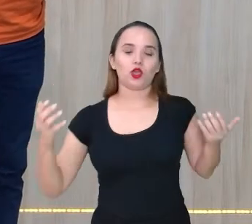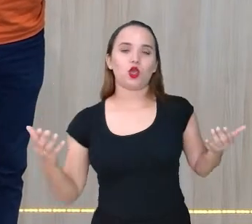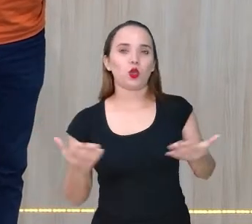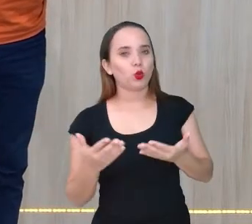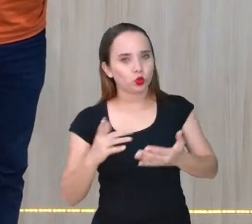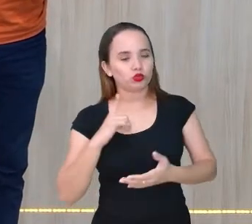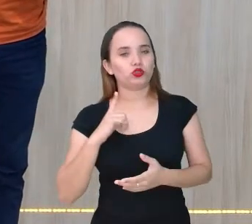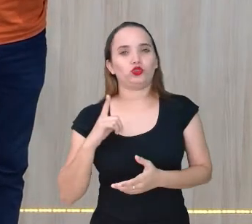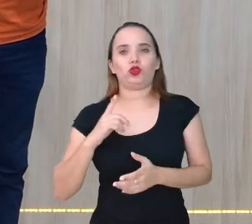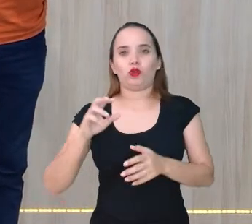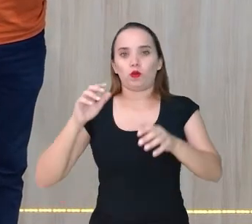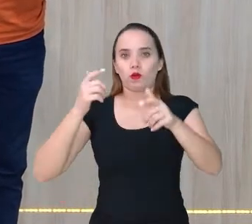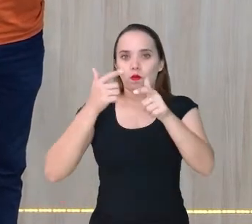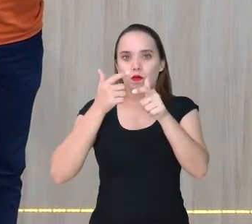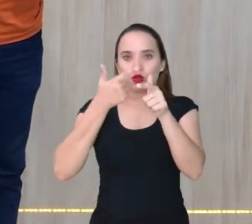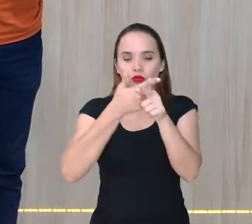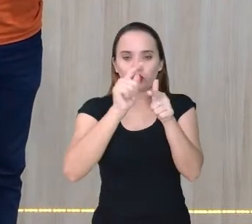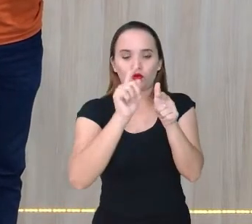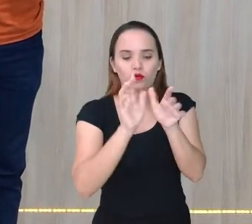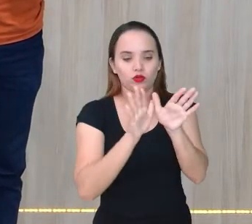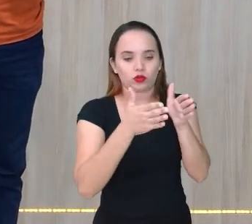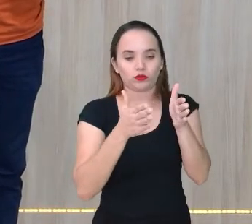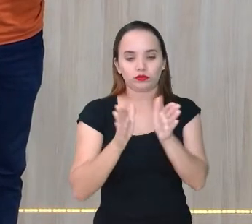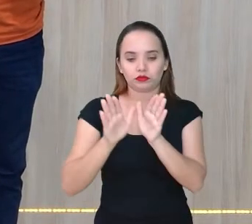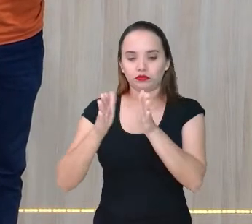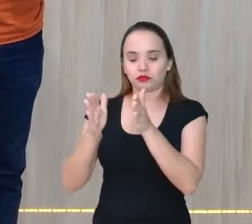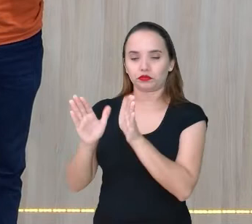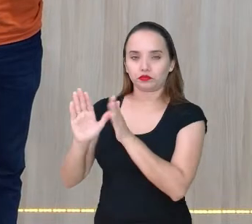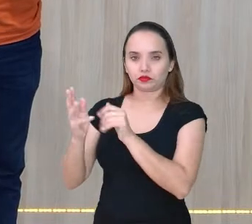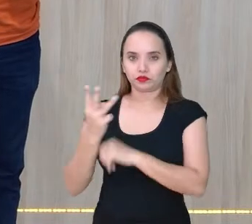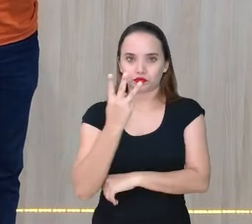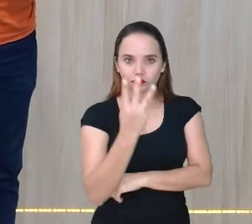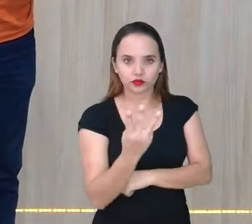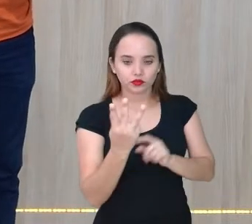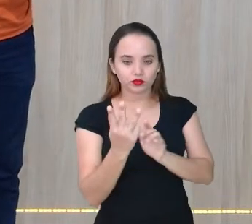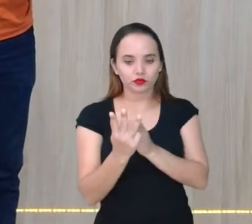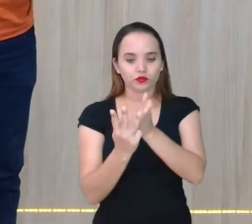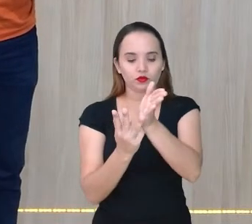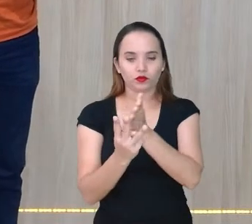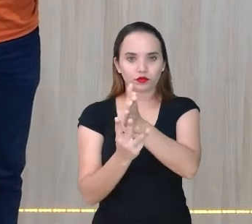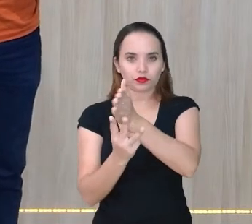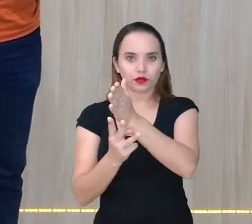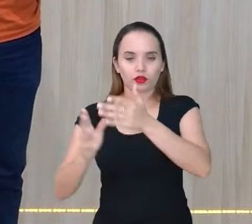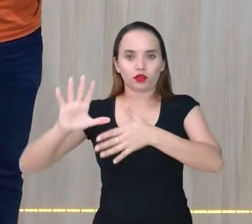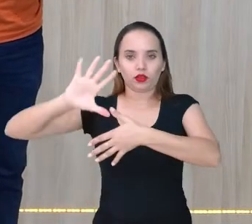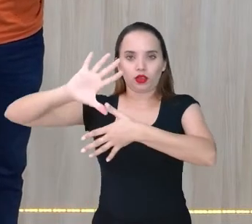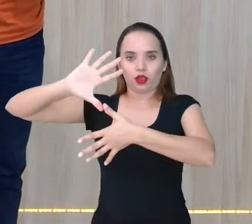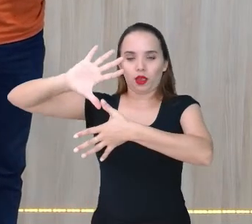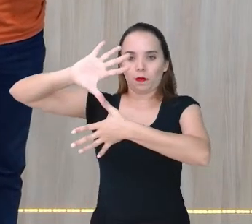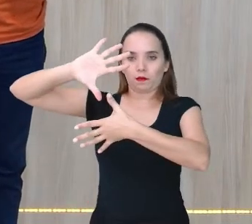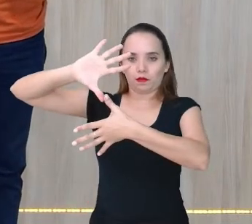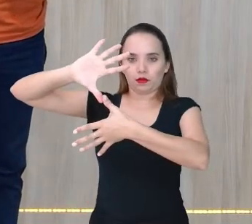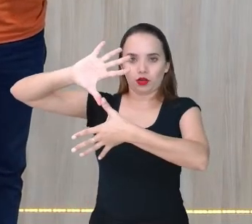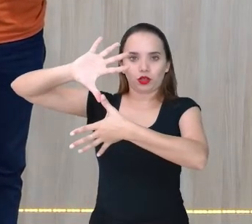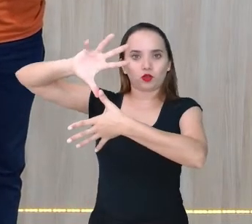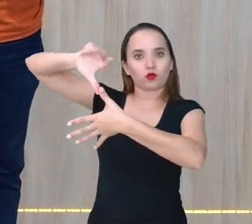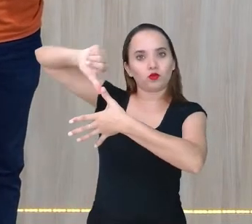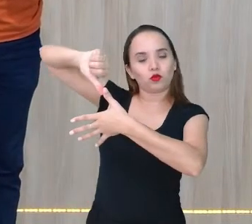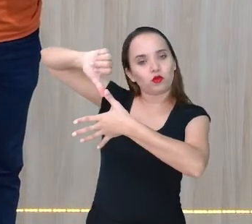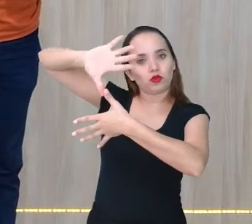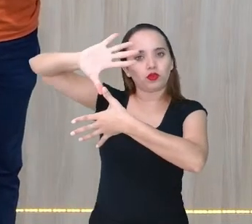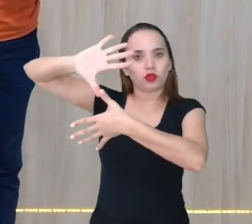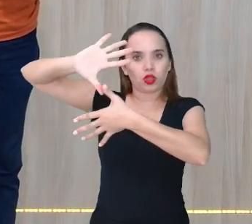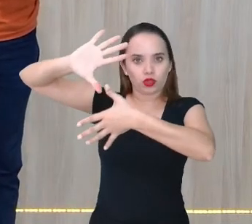menos política, né? Em 3 partes, né? Principalmente a América do Norte, a América Central e a América do Sul.